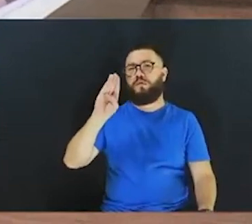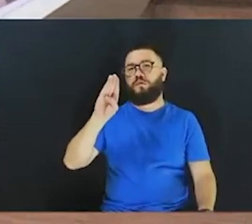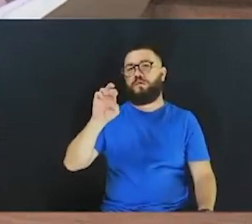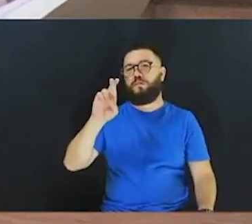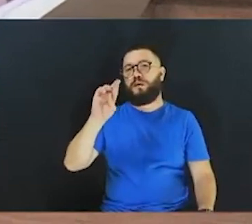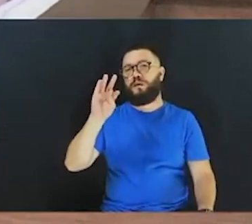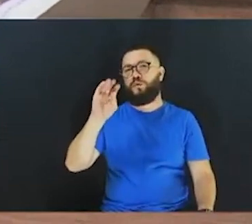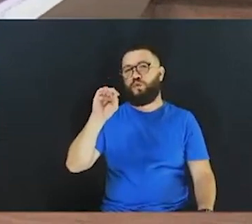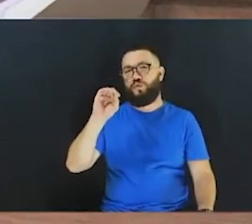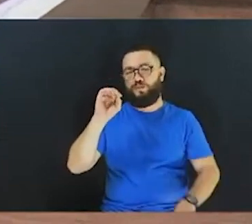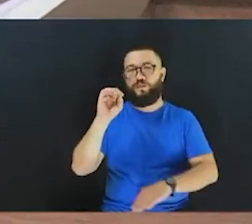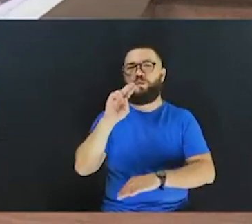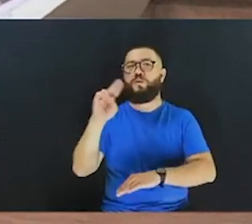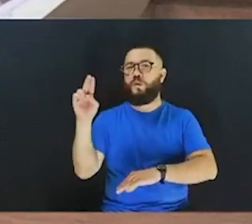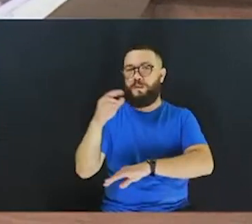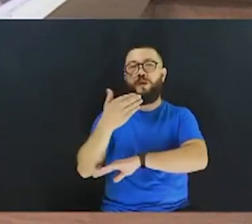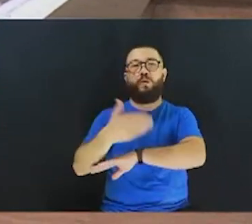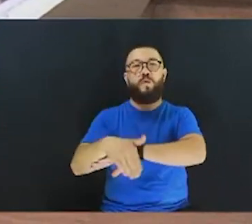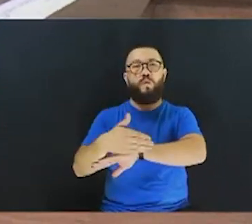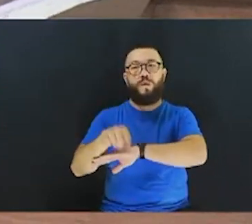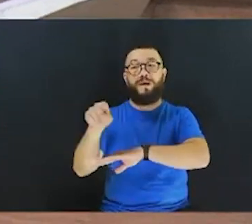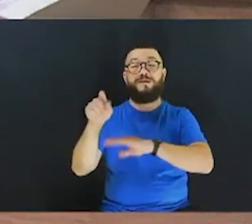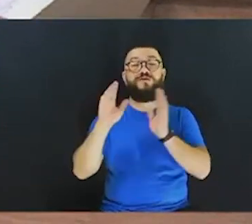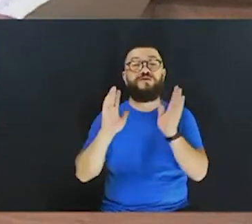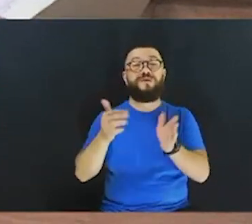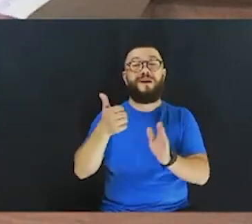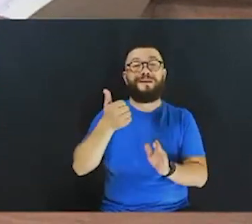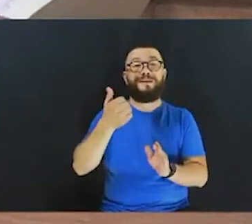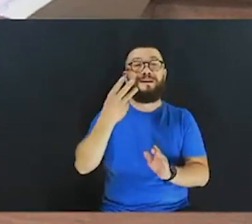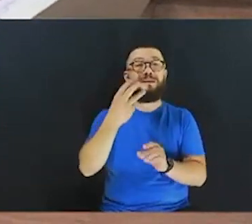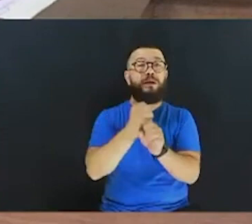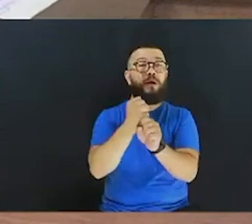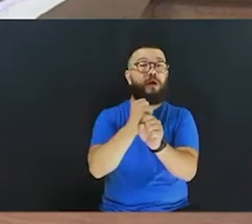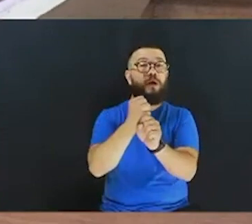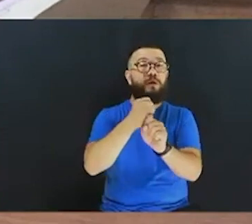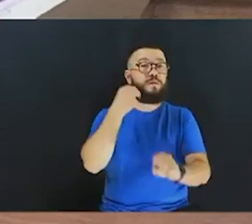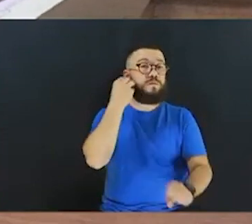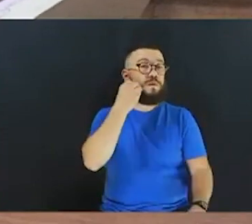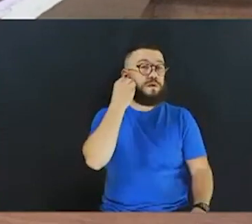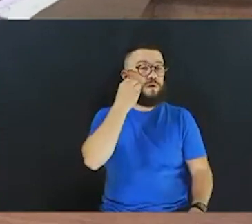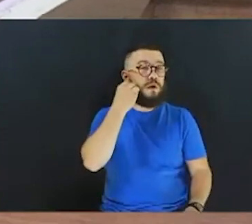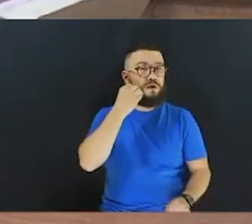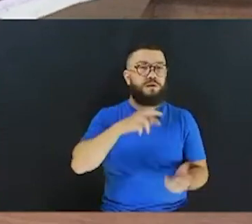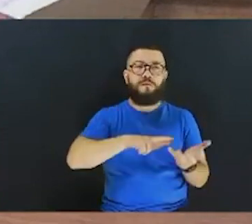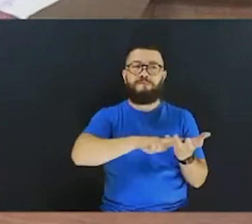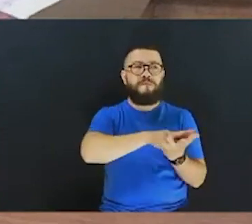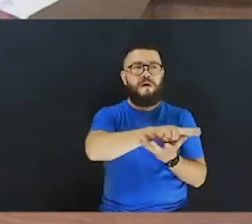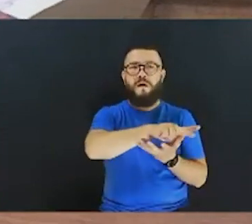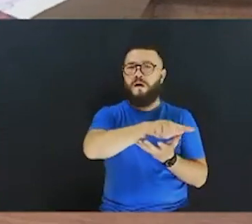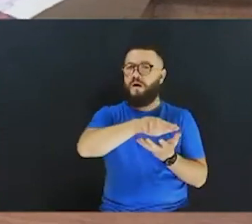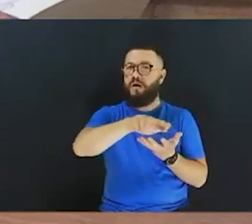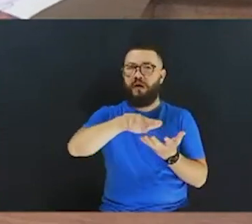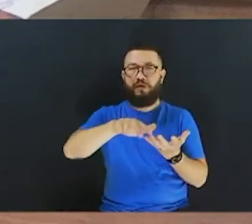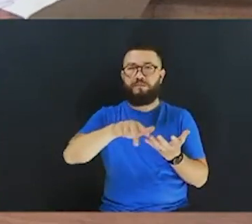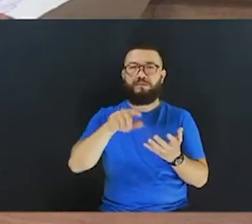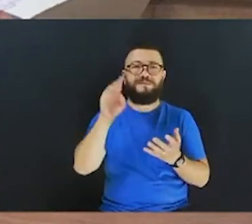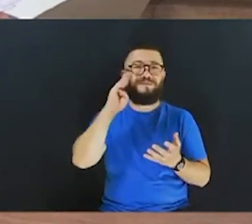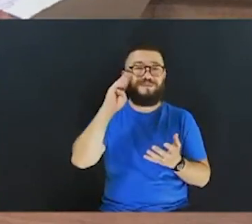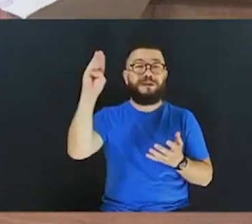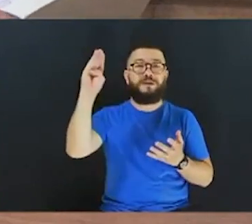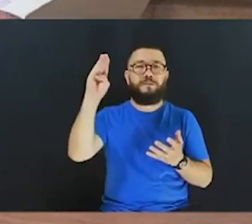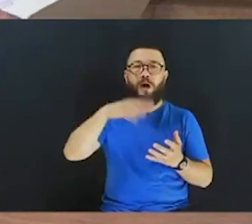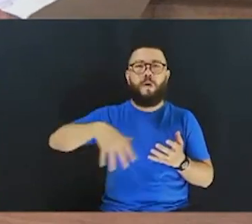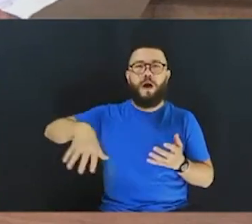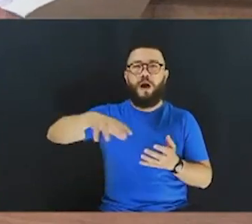com mais de 13 anos de experiência, atua em diversas áreas do direito, com predominância e destaque ao direito do